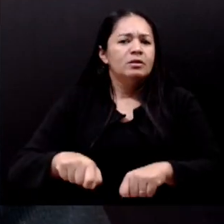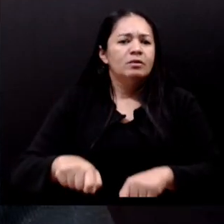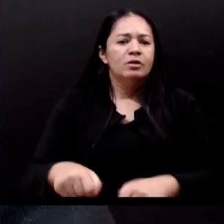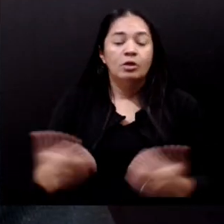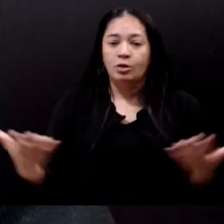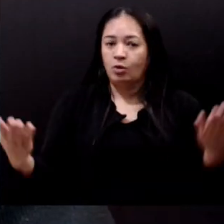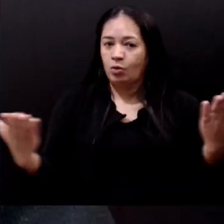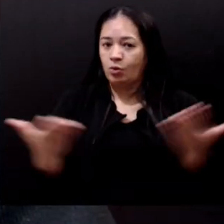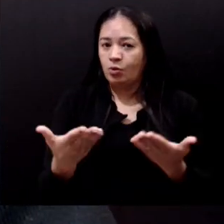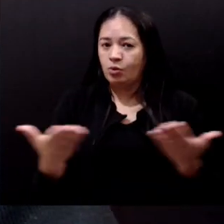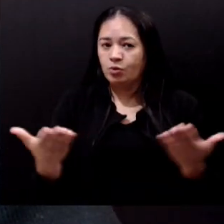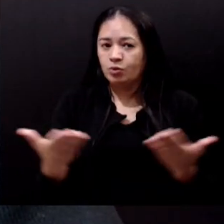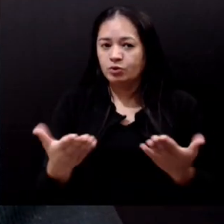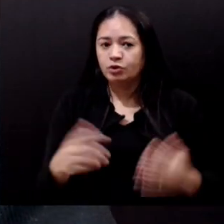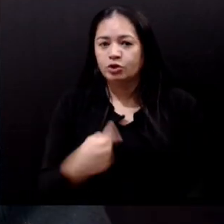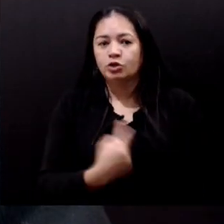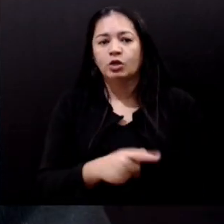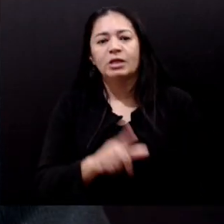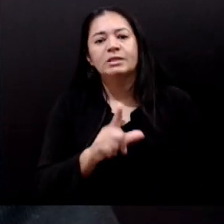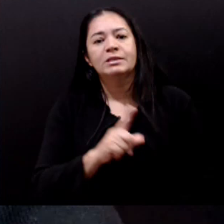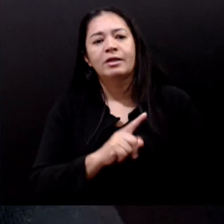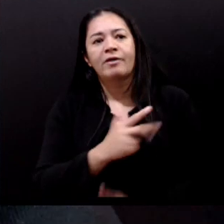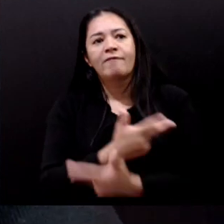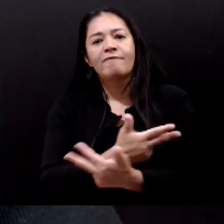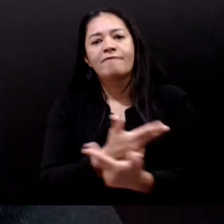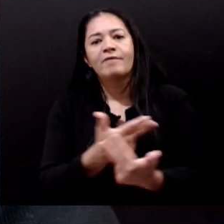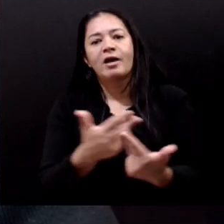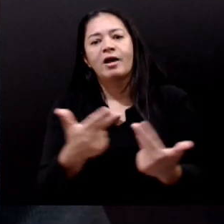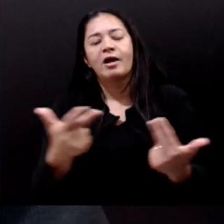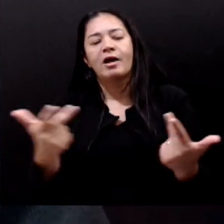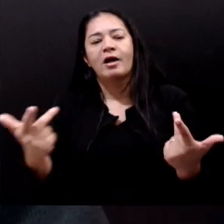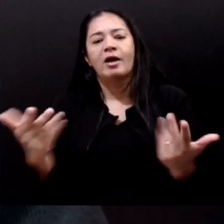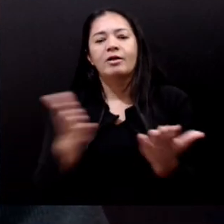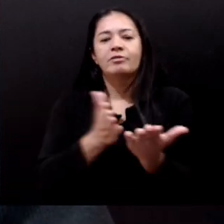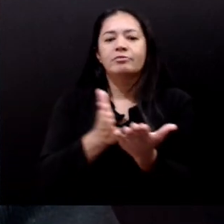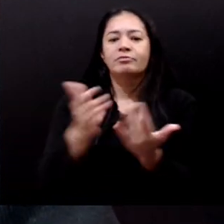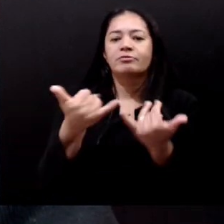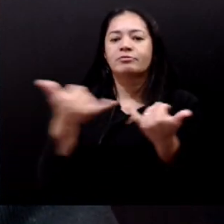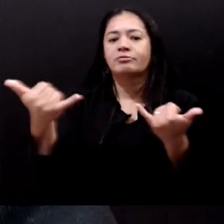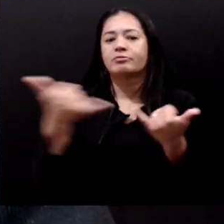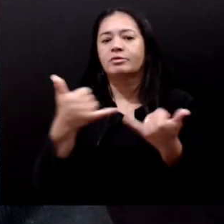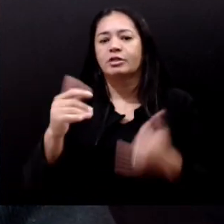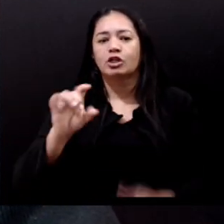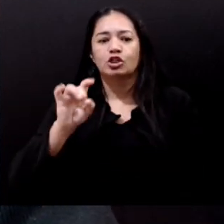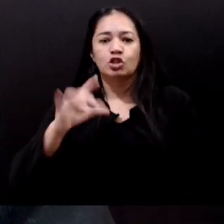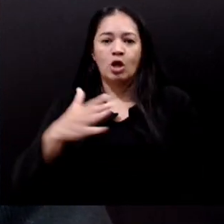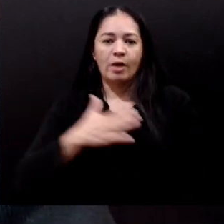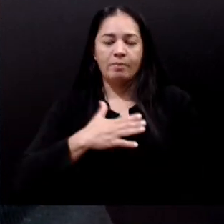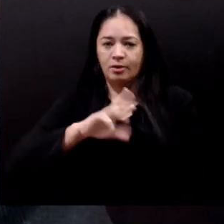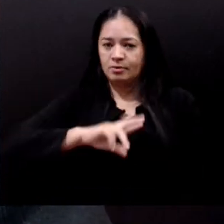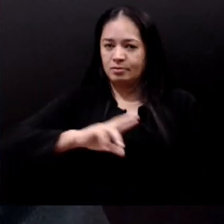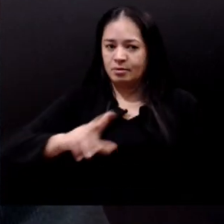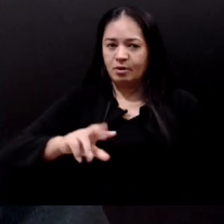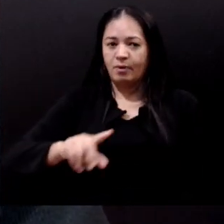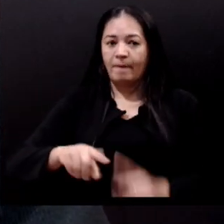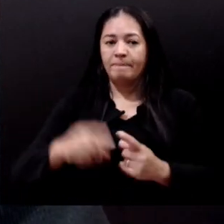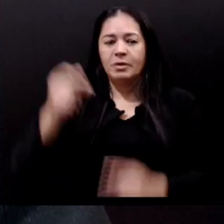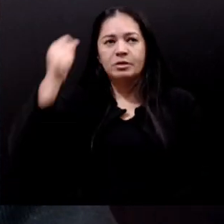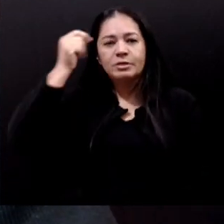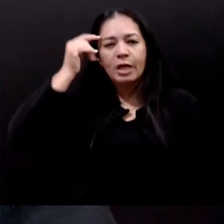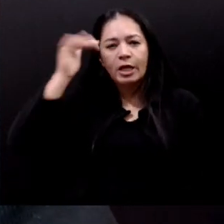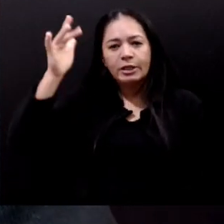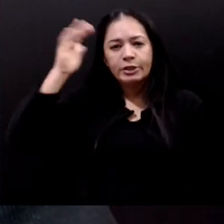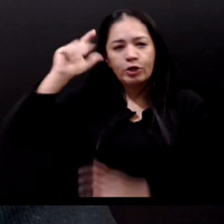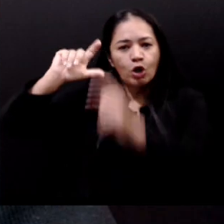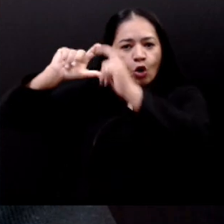nós temos várias linhas, né, que se trabalha, né, não somente a minha, eu penso muito que a teoria cognitiva comportamental, Uhum. ela